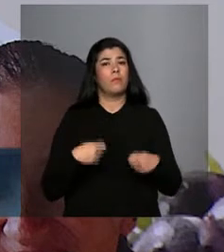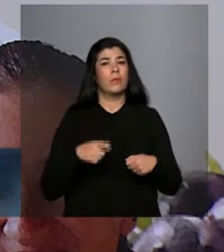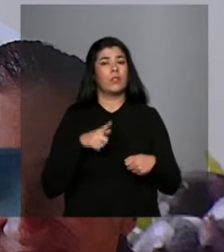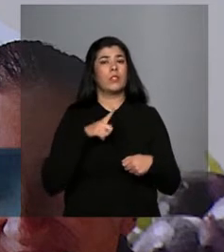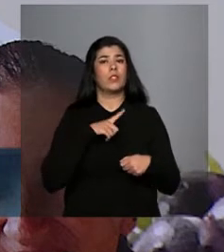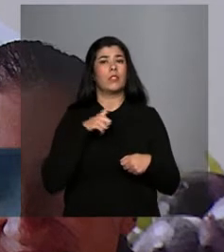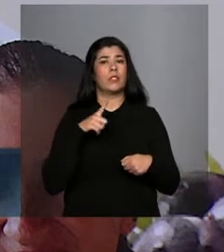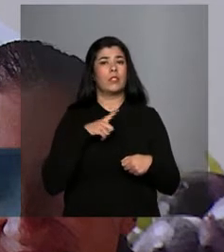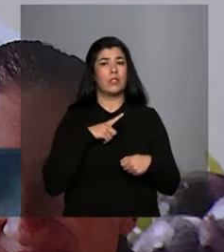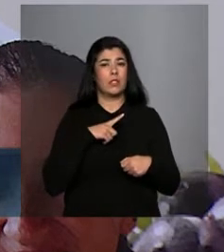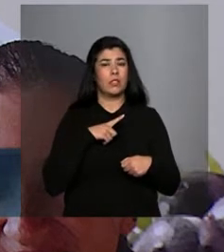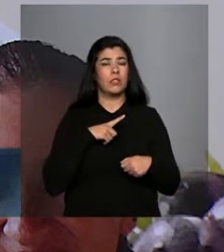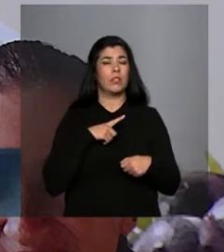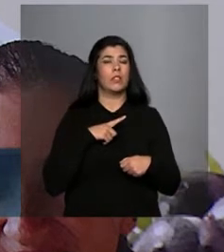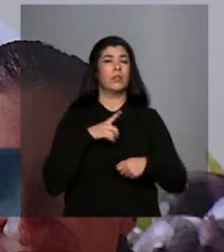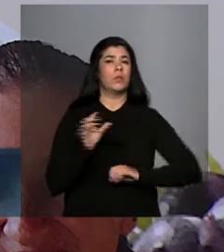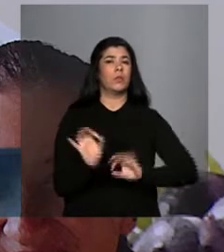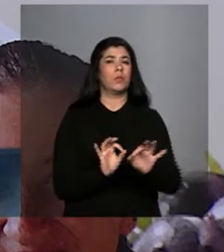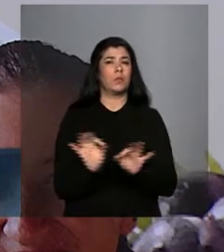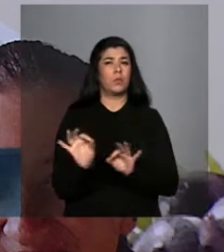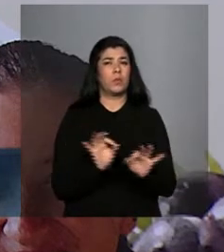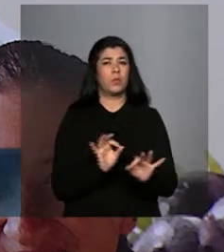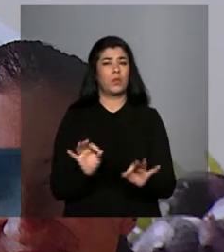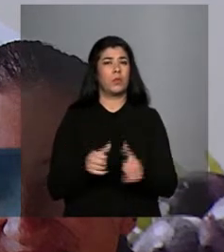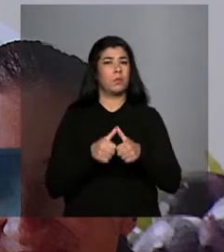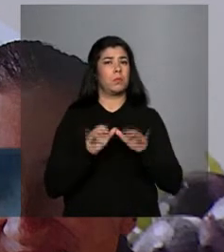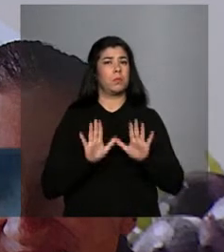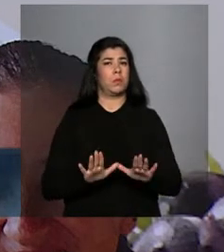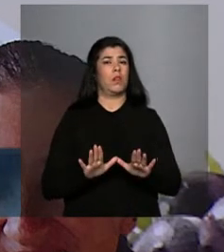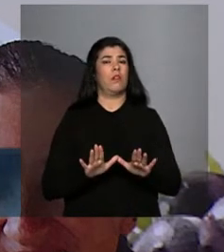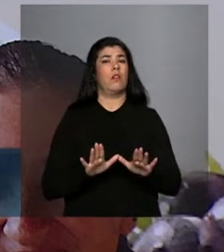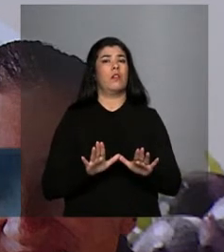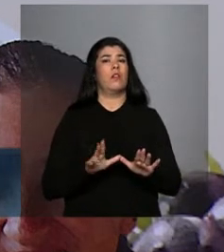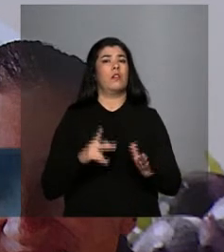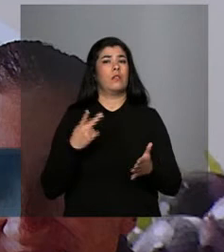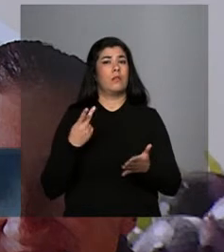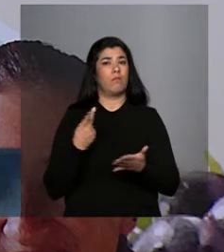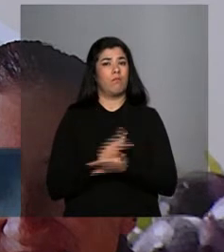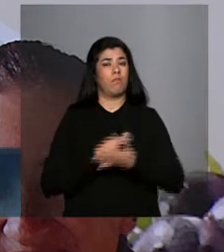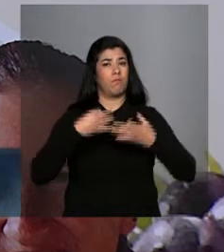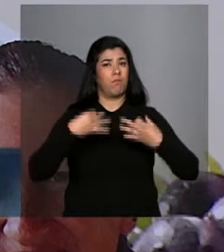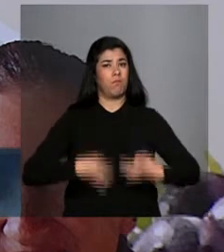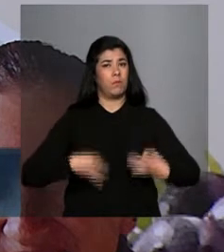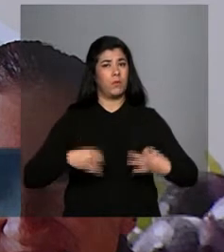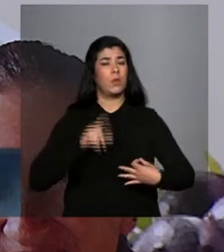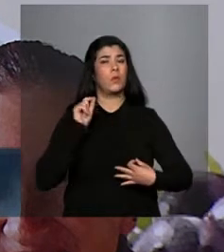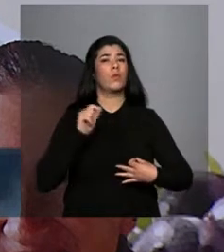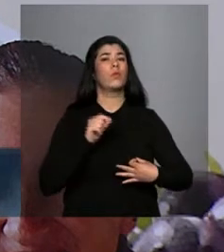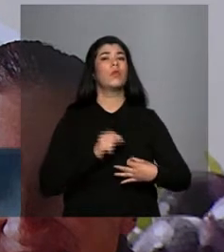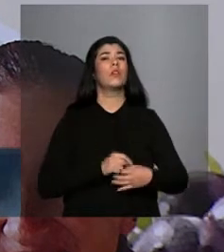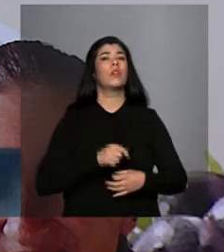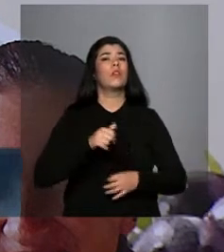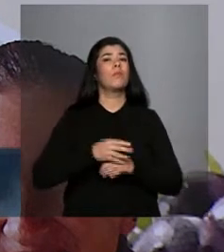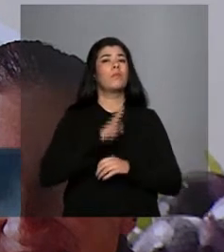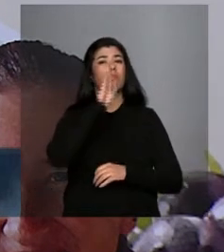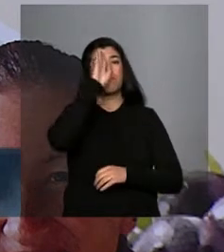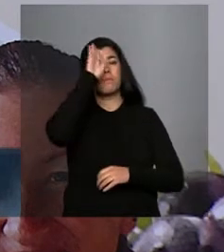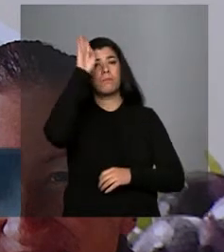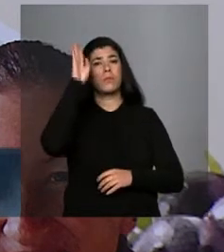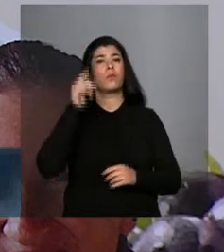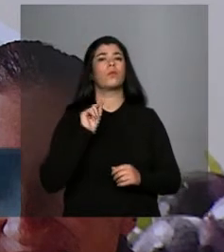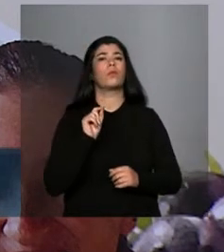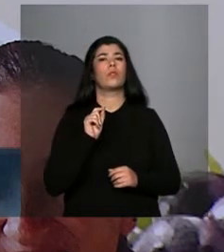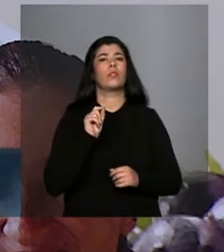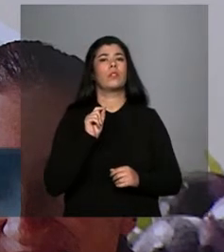instados a estabelecer de forma inequívoca as nossas prioridades, a alocar